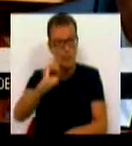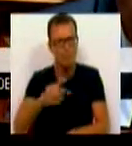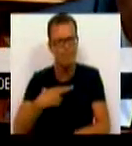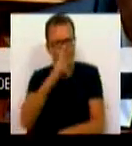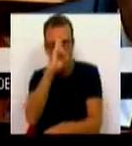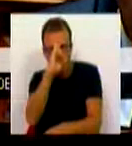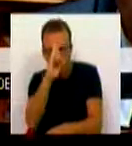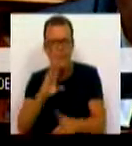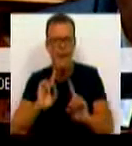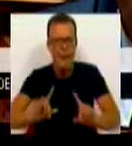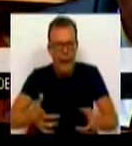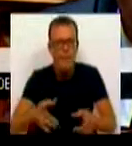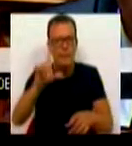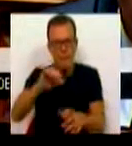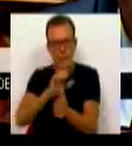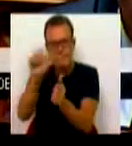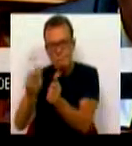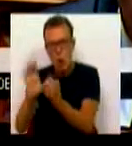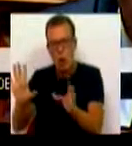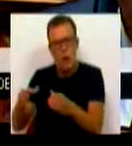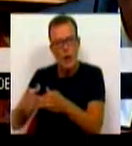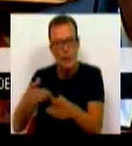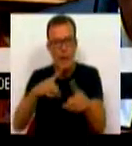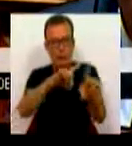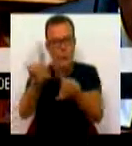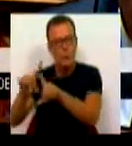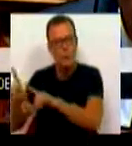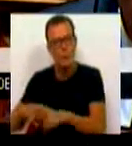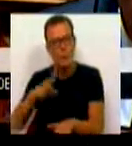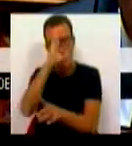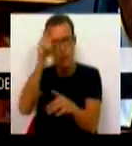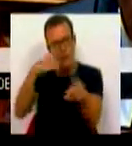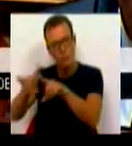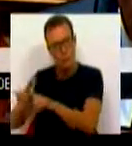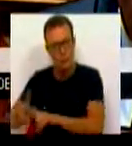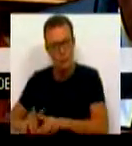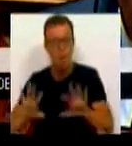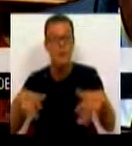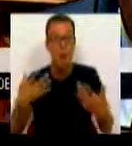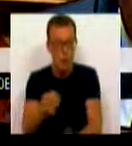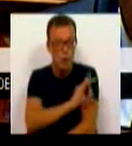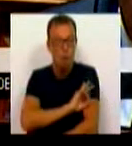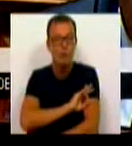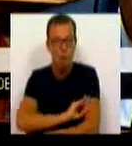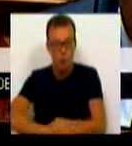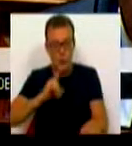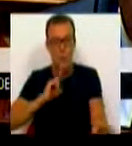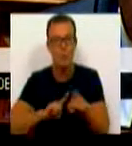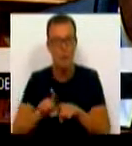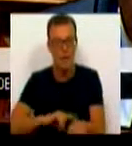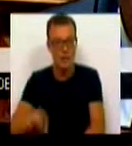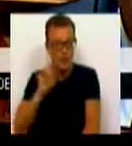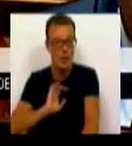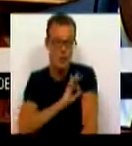fazer, bem como toda a equipa dos diferentes ministérios. Por isso, senhores deputados e